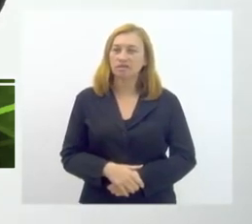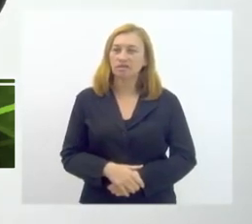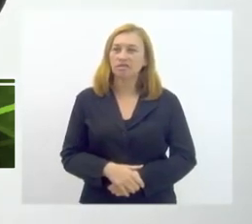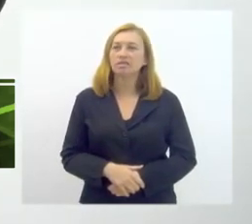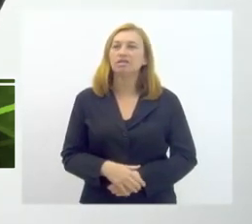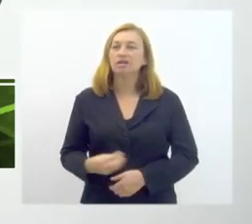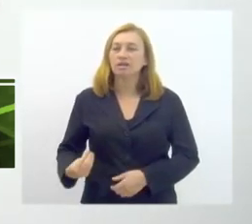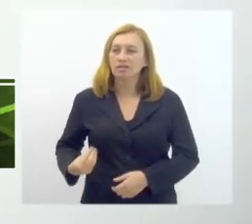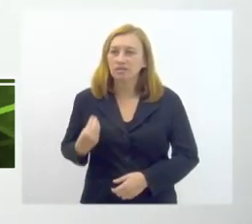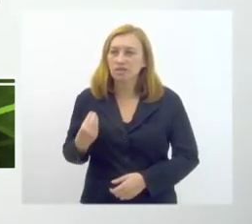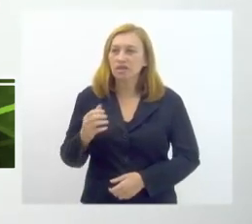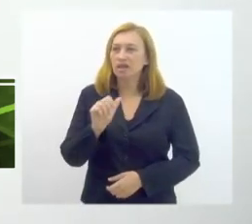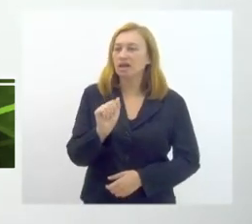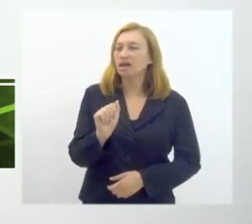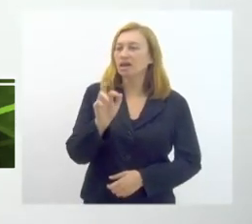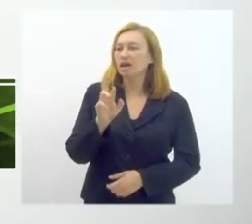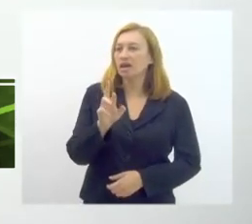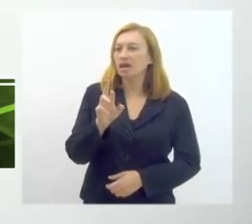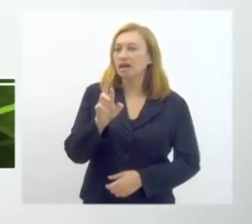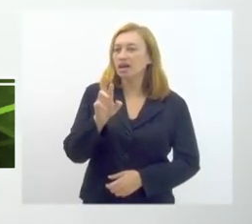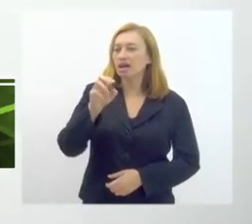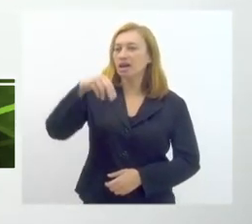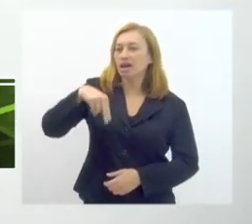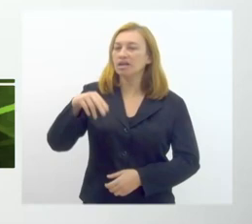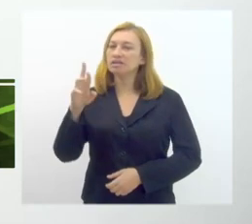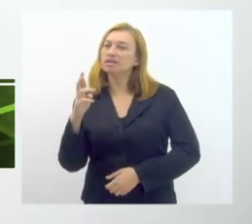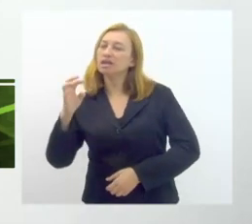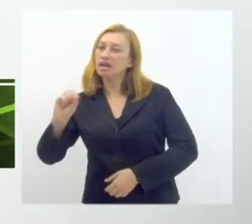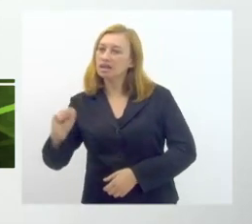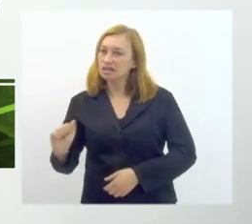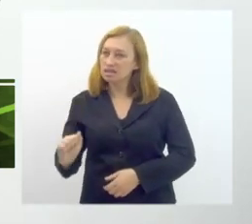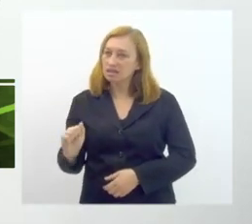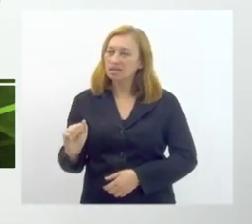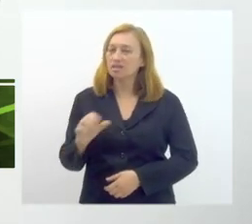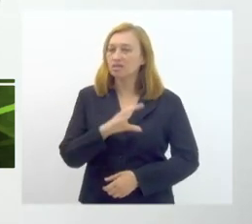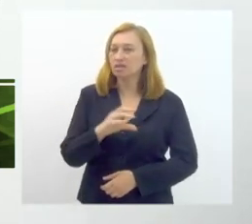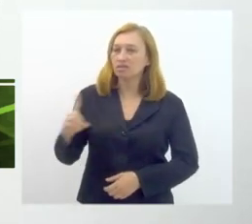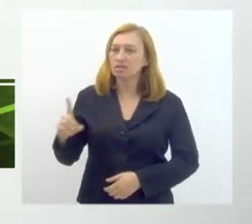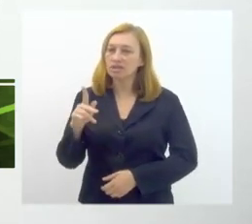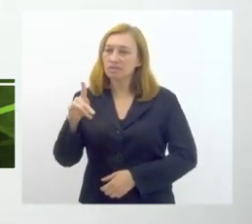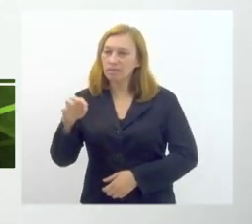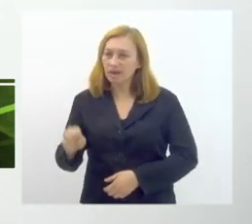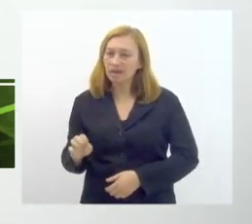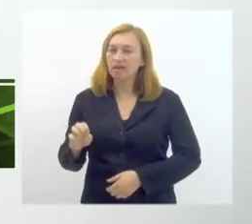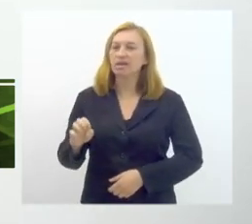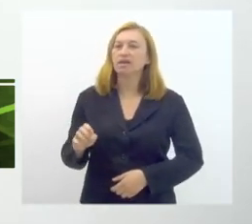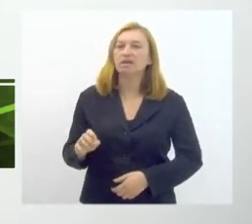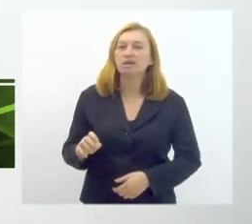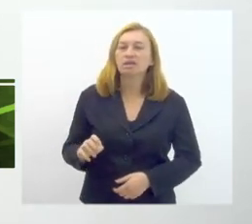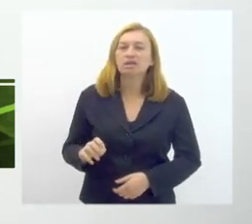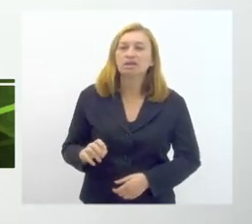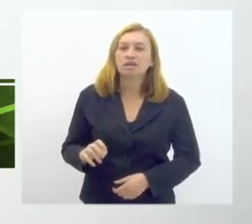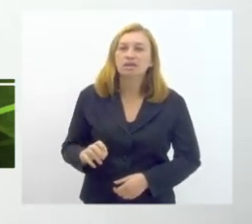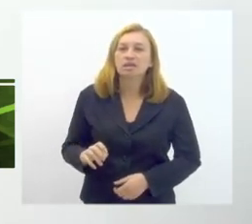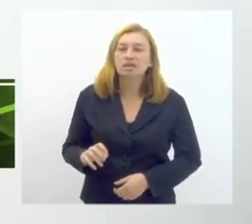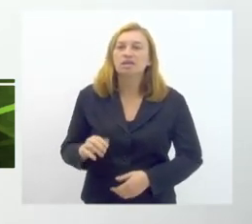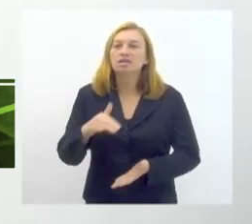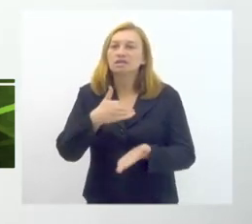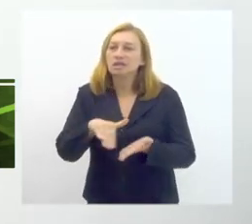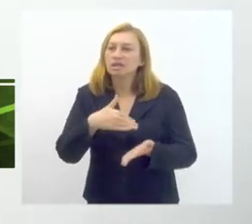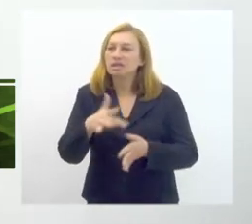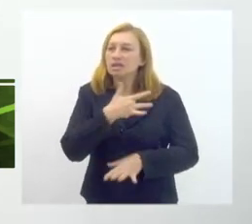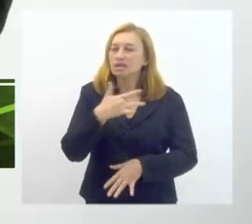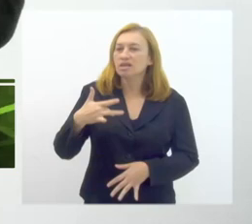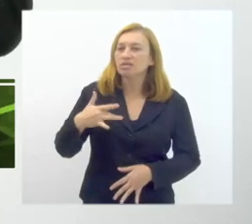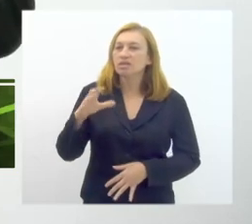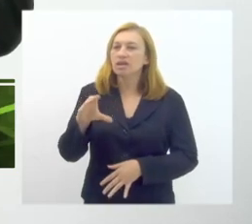registrando a presença de Andressa de Graça Sampaio, coordenadora administrativa do SISBAF, Ângela Lúcia Quintanilha Campos Braga, secretária de Saúde de